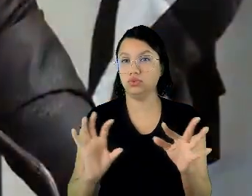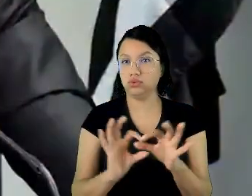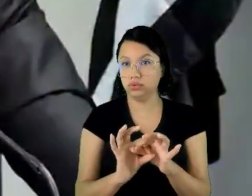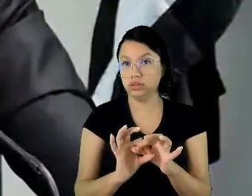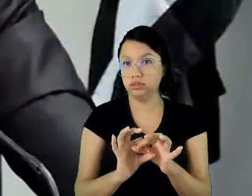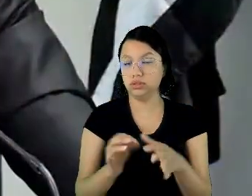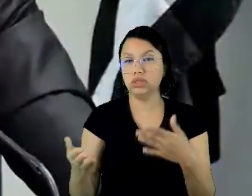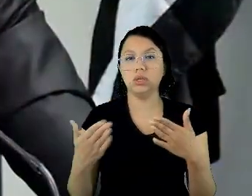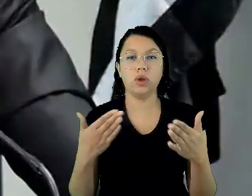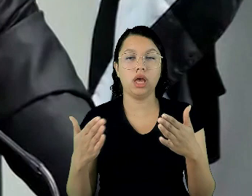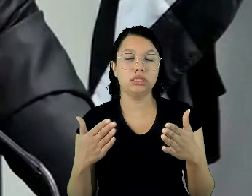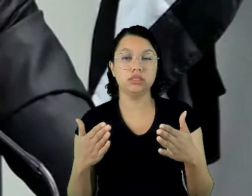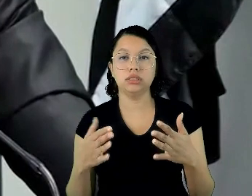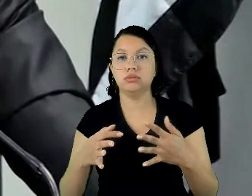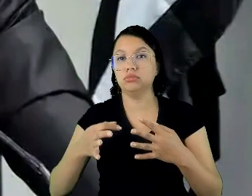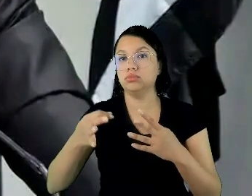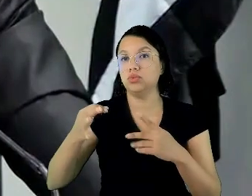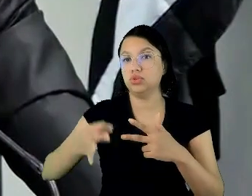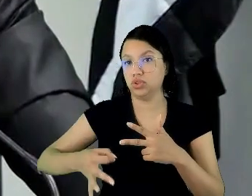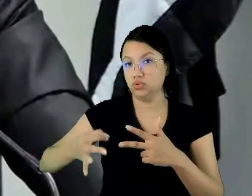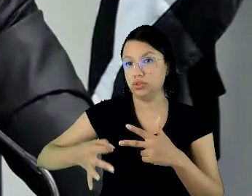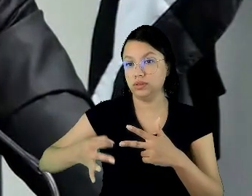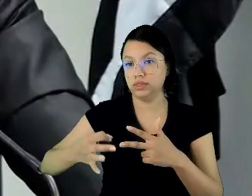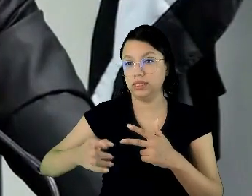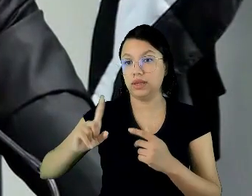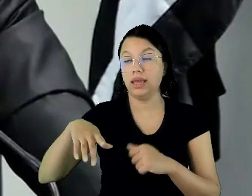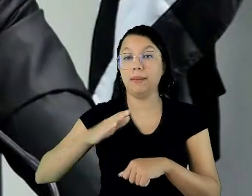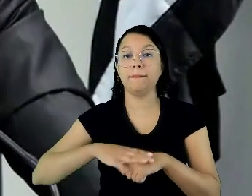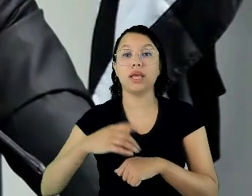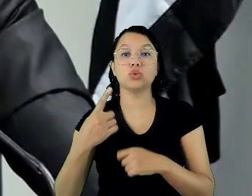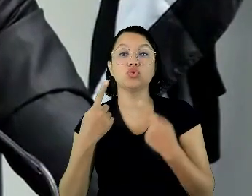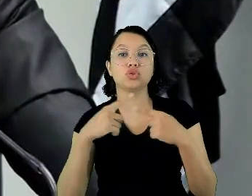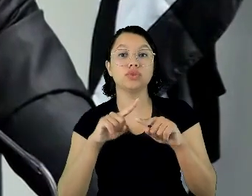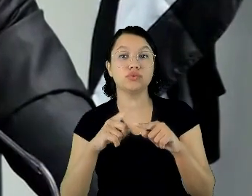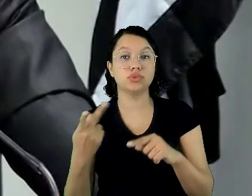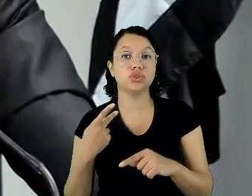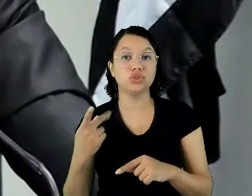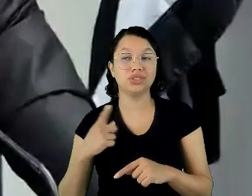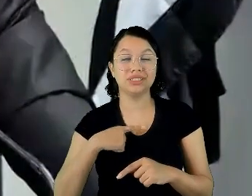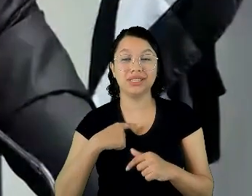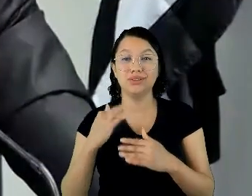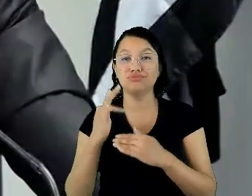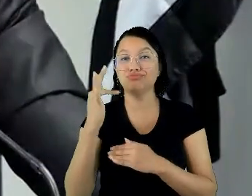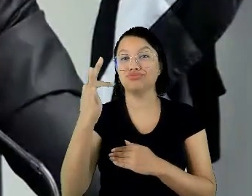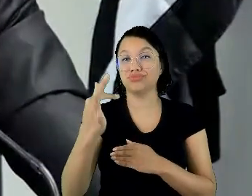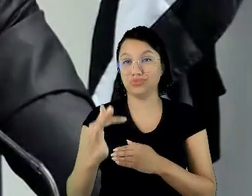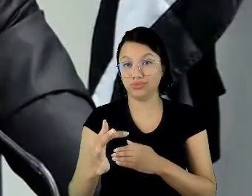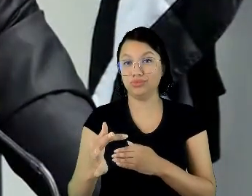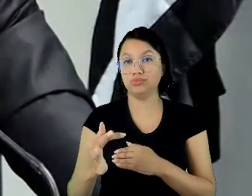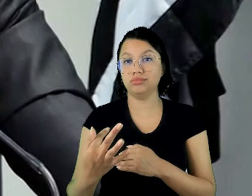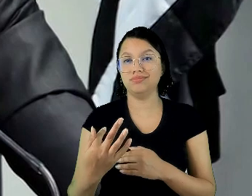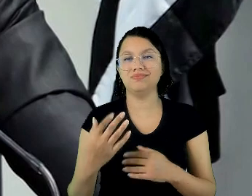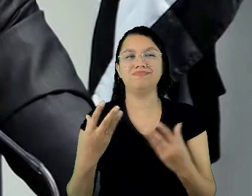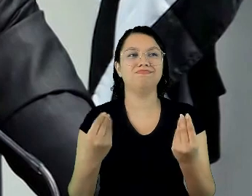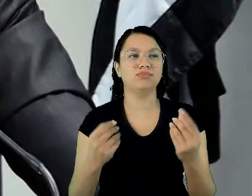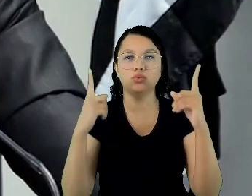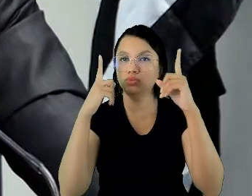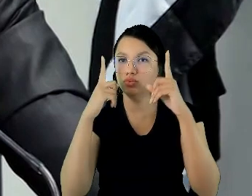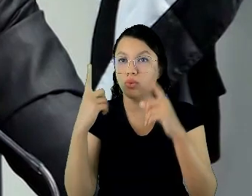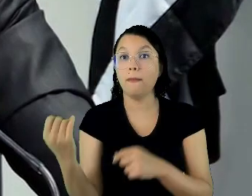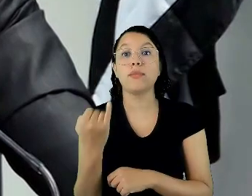é mais um desafio que nós vamos ter pela frente e extremamente importante. Acho